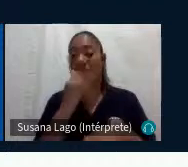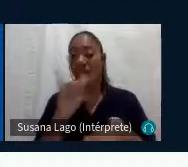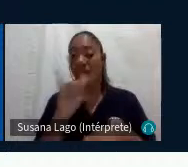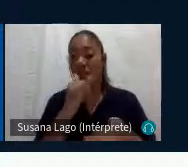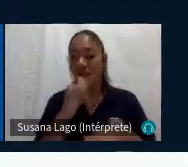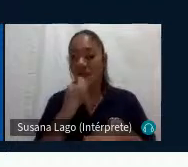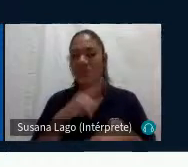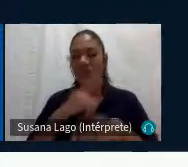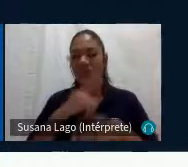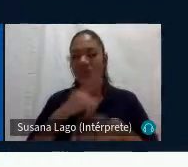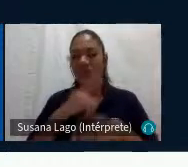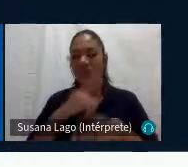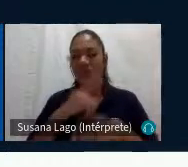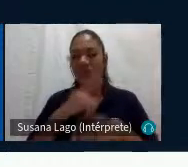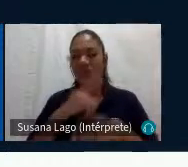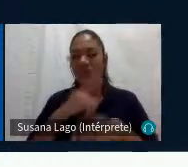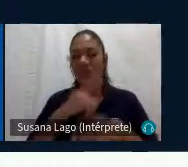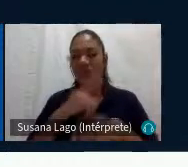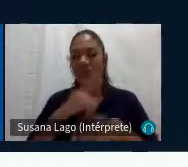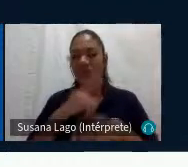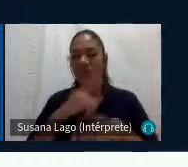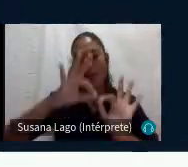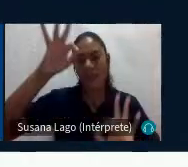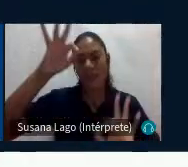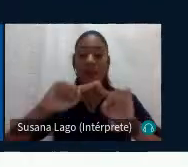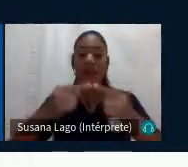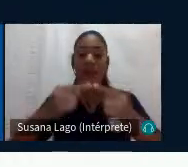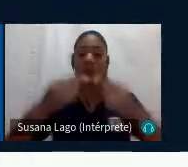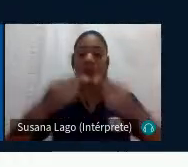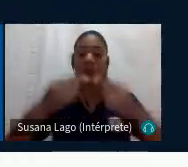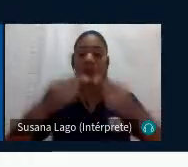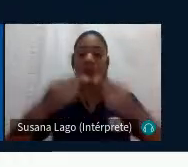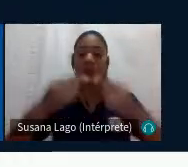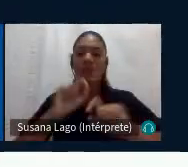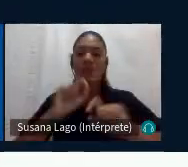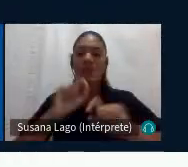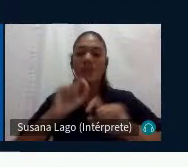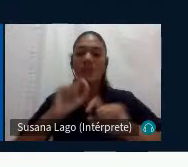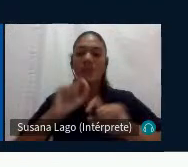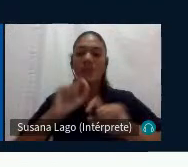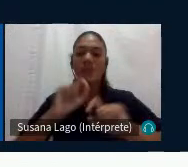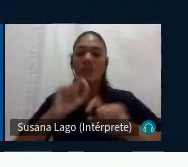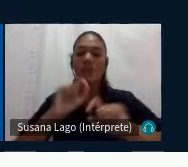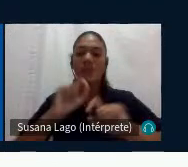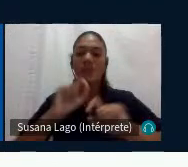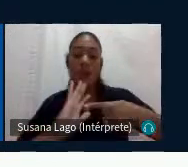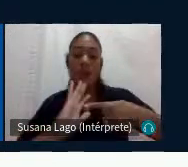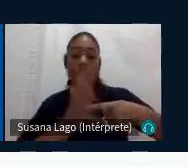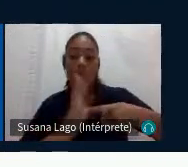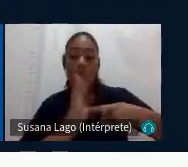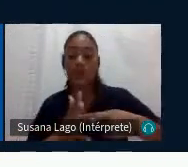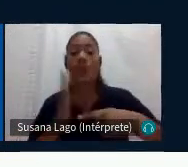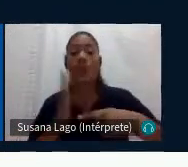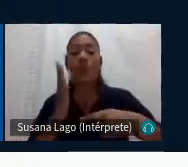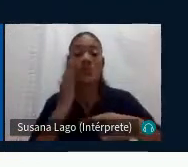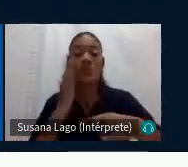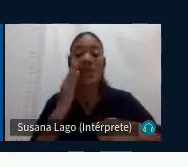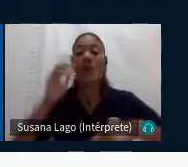mas o que ela fala simplesmente sobre servomotores, determine quais são os seus componentes básicos.